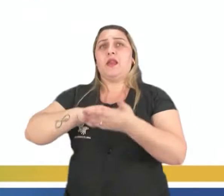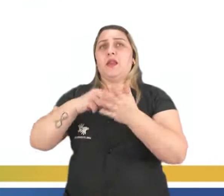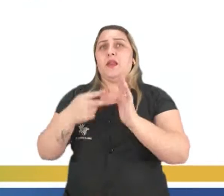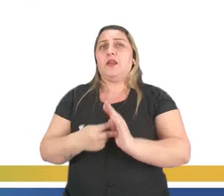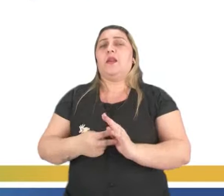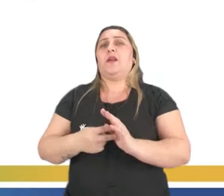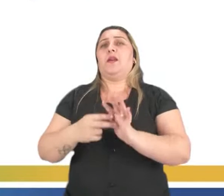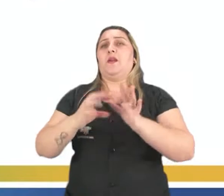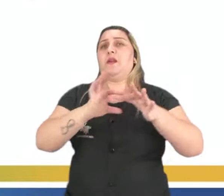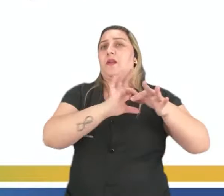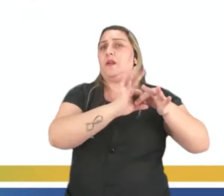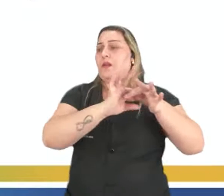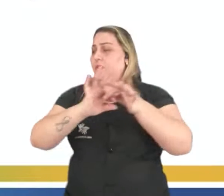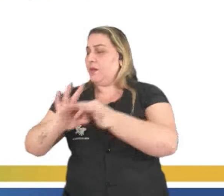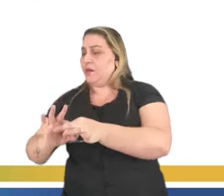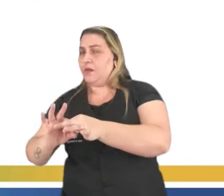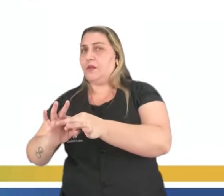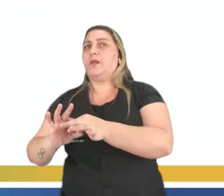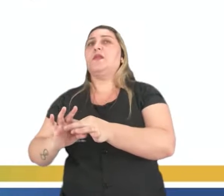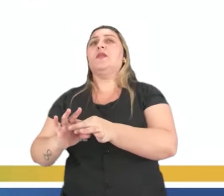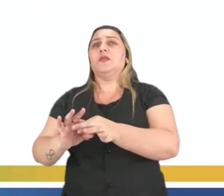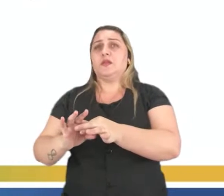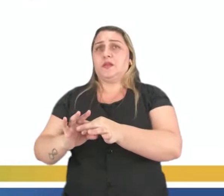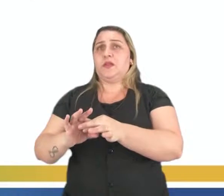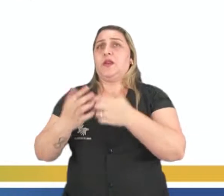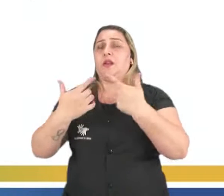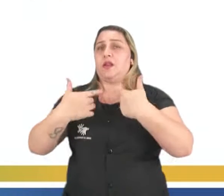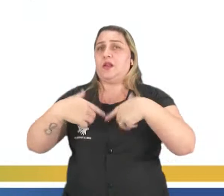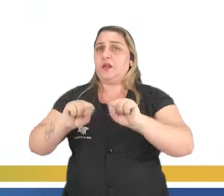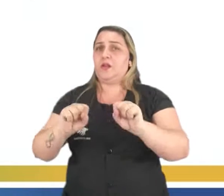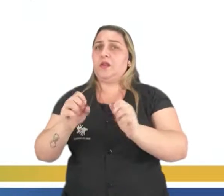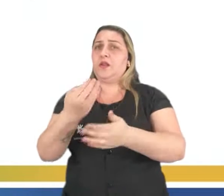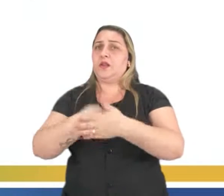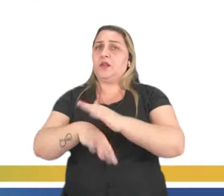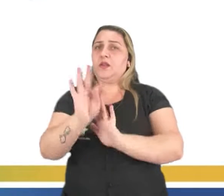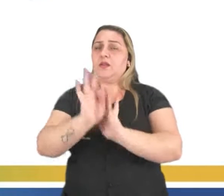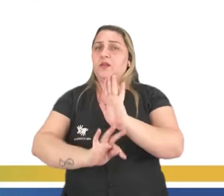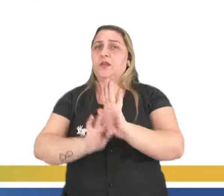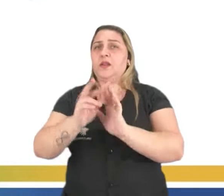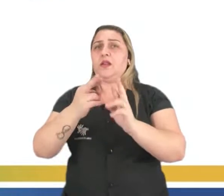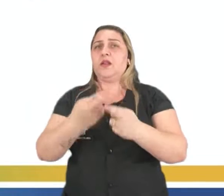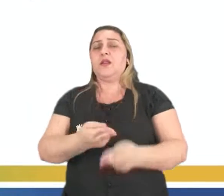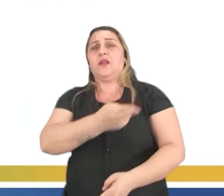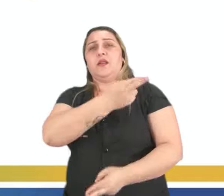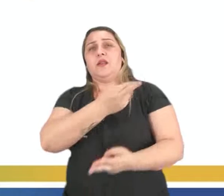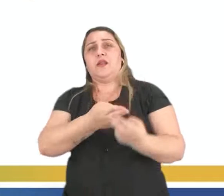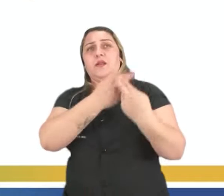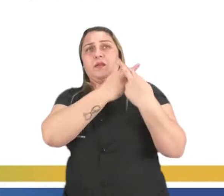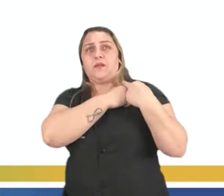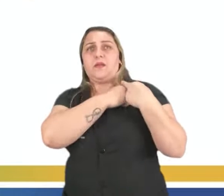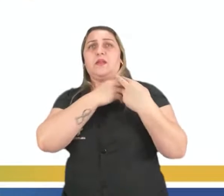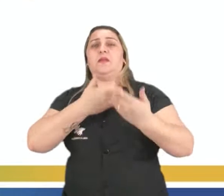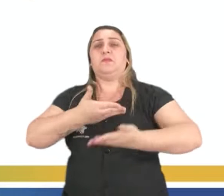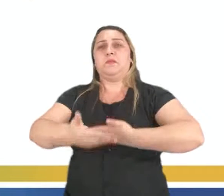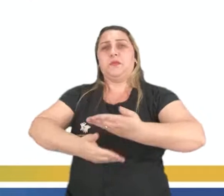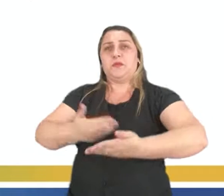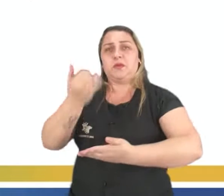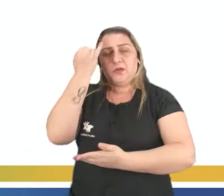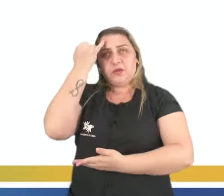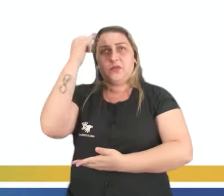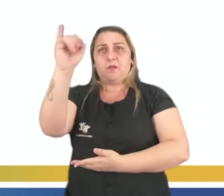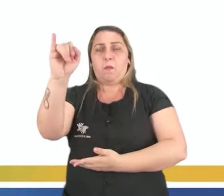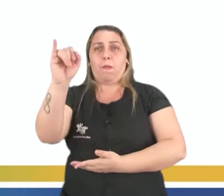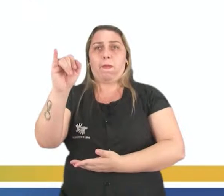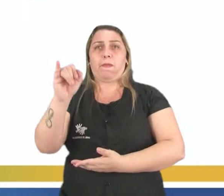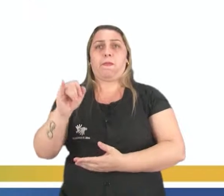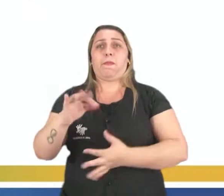significado de coesão está relacionado com mecanismos linguísticos do texto que são responsáveis por estabelecer uma conexão de ideias.